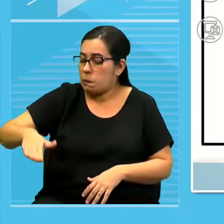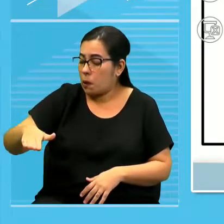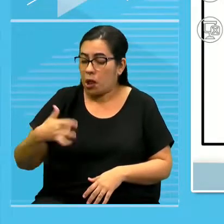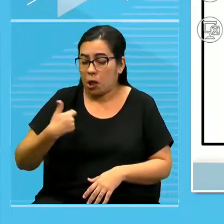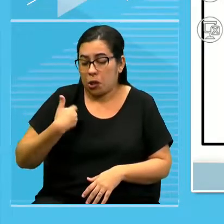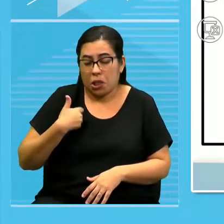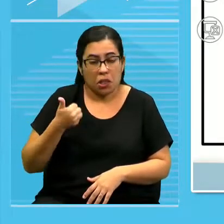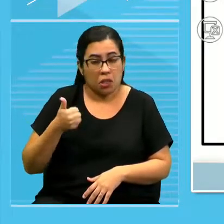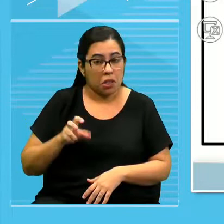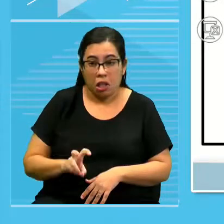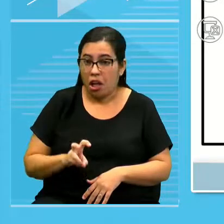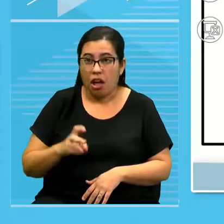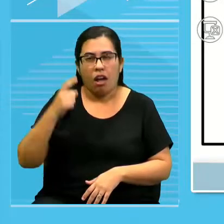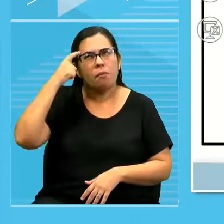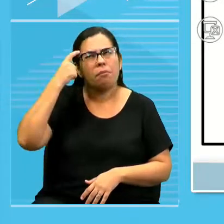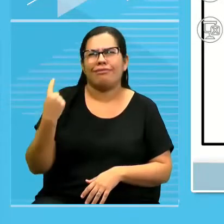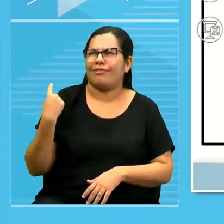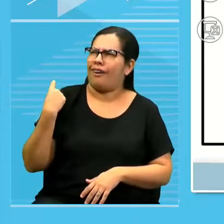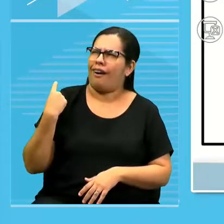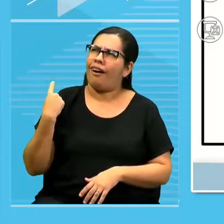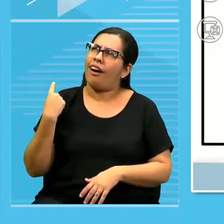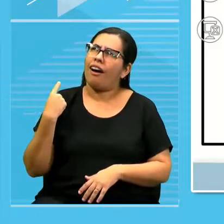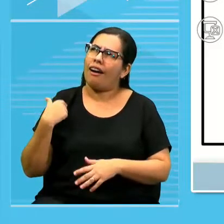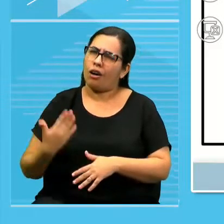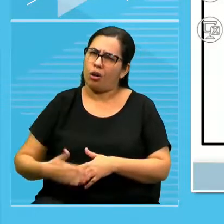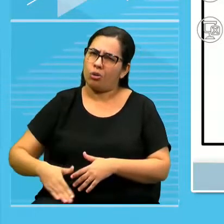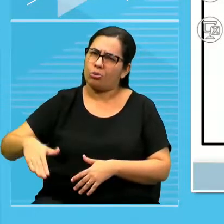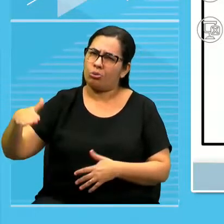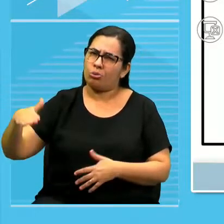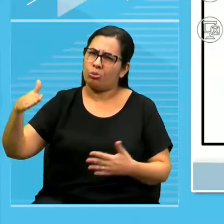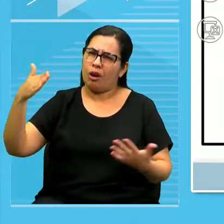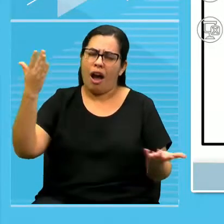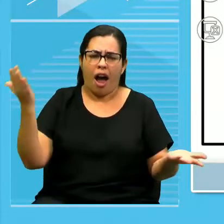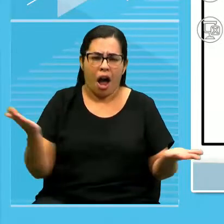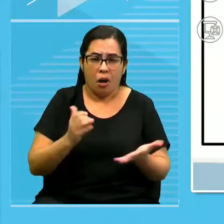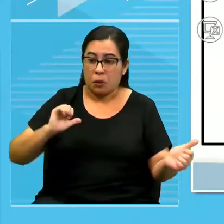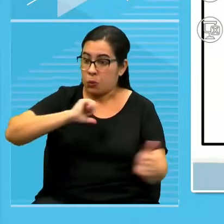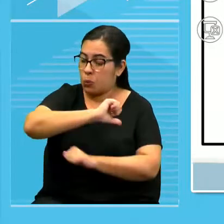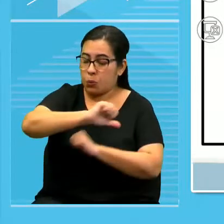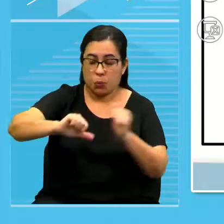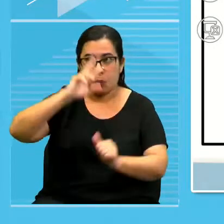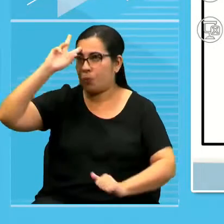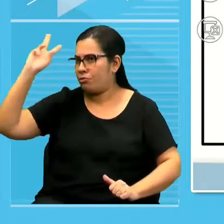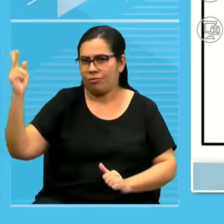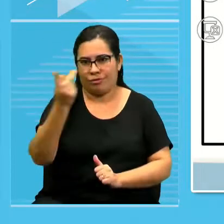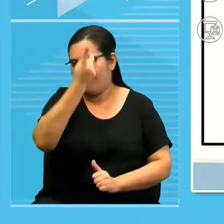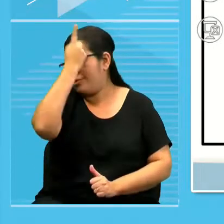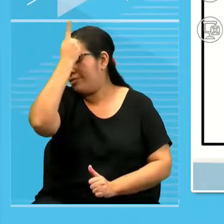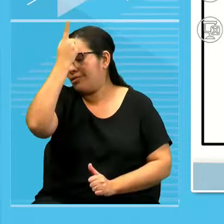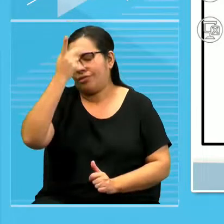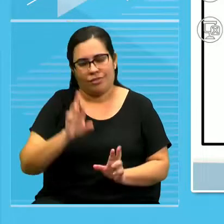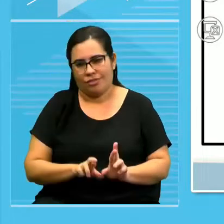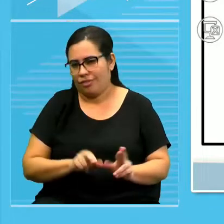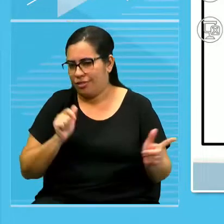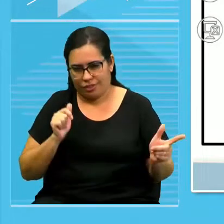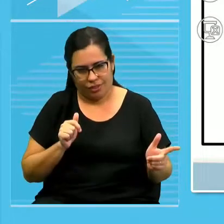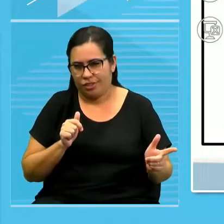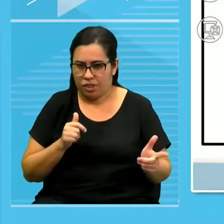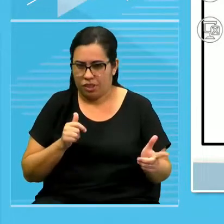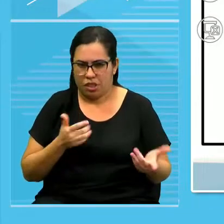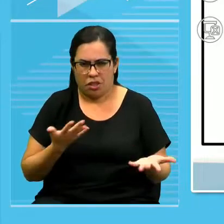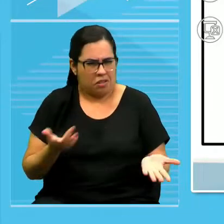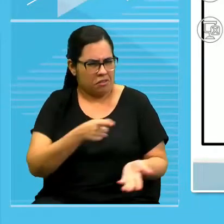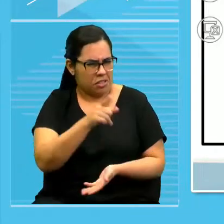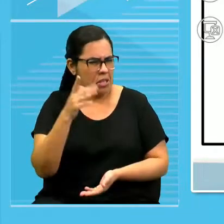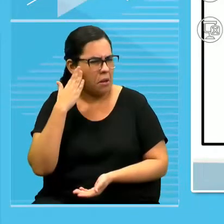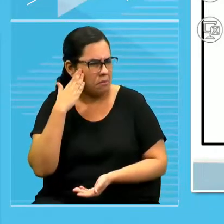eu não tenho mais a mesma percepção da vida e Ainda bem né gente já pensou eu sendo